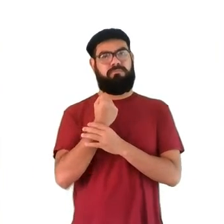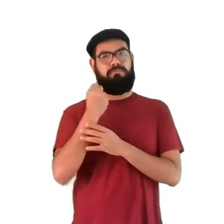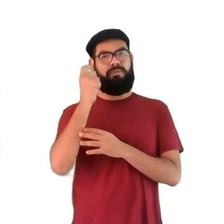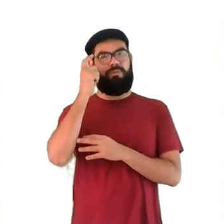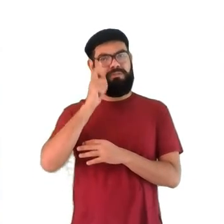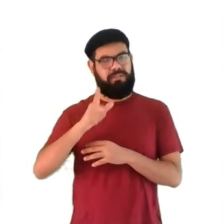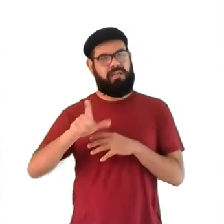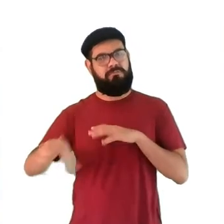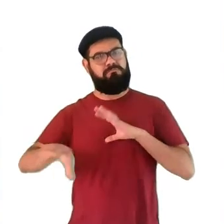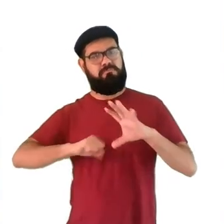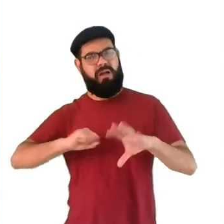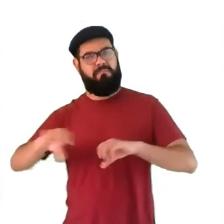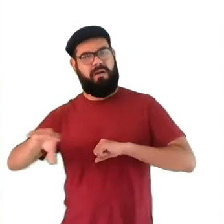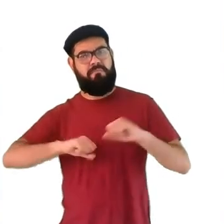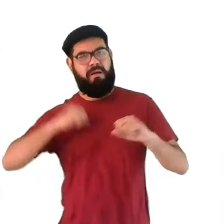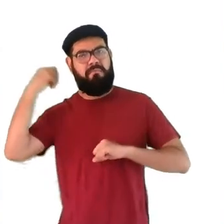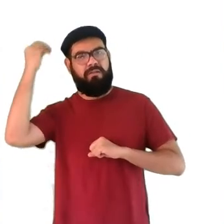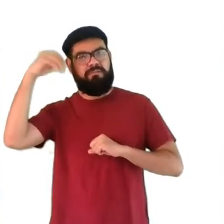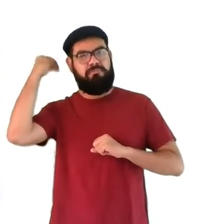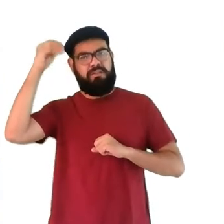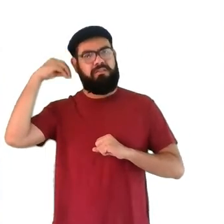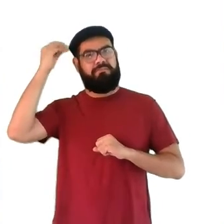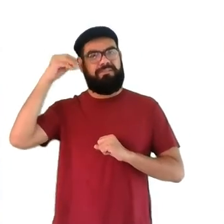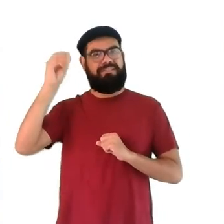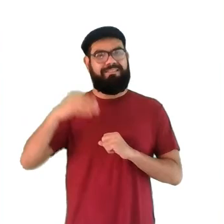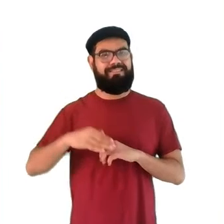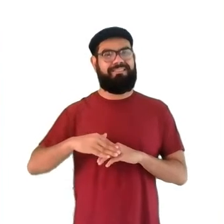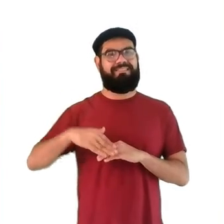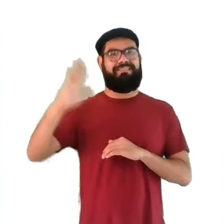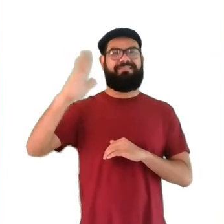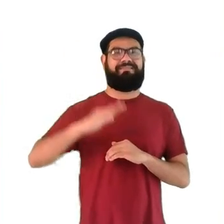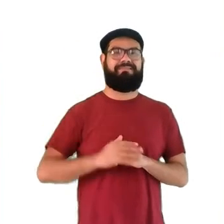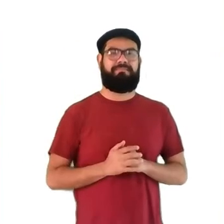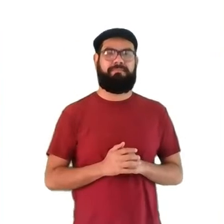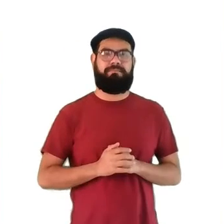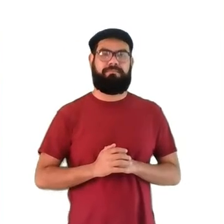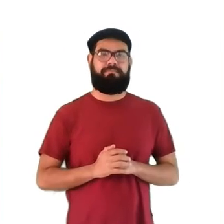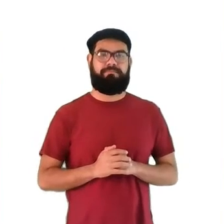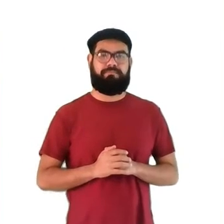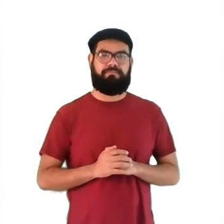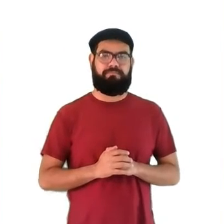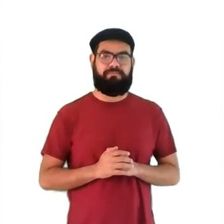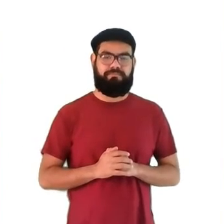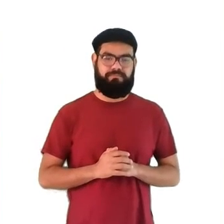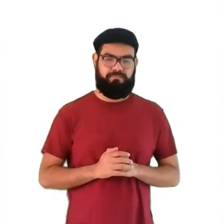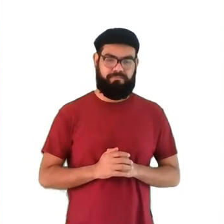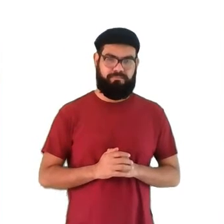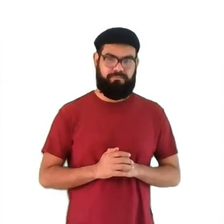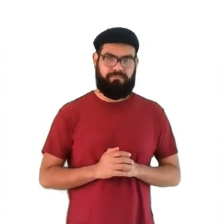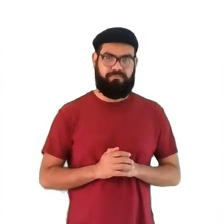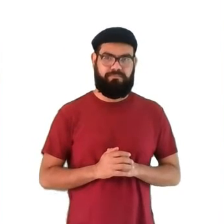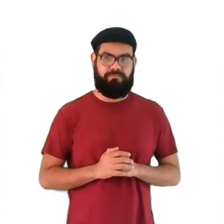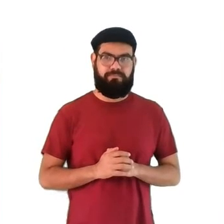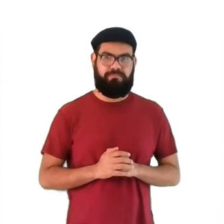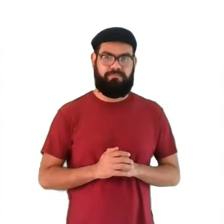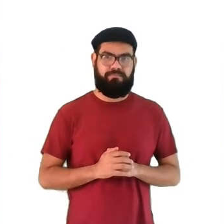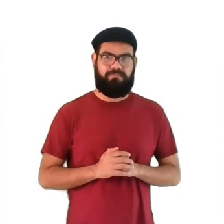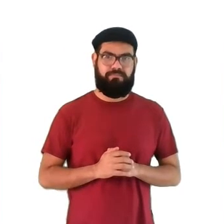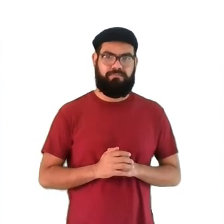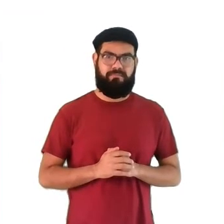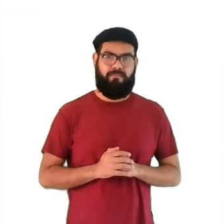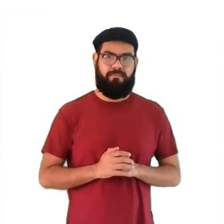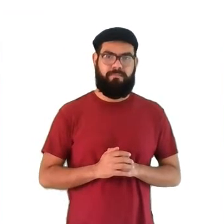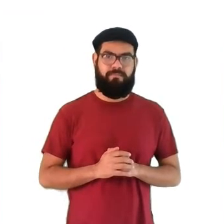aí crescer na sua área, na área que ela escolheu para atuar. Mais uma